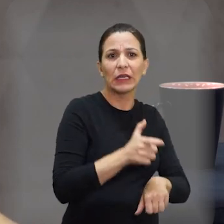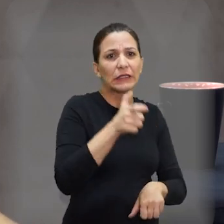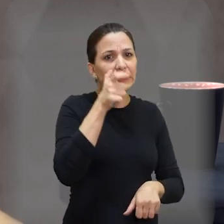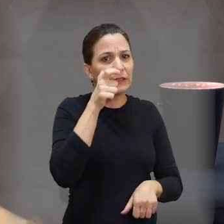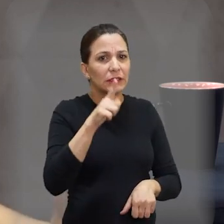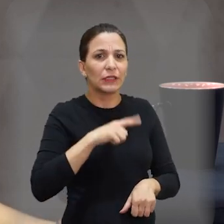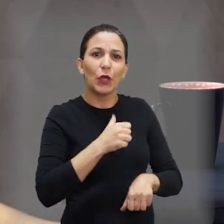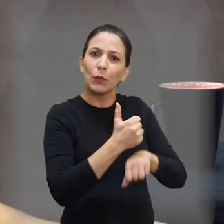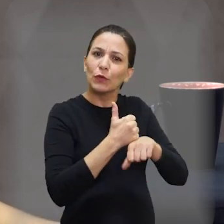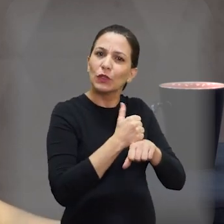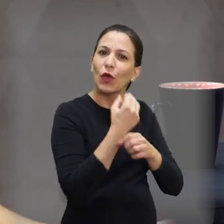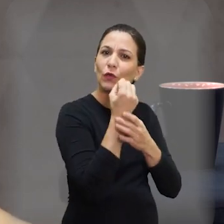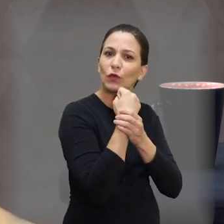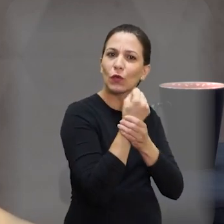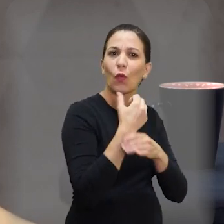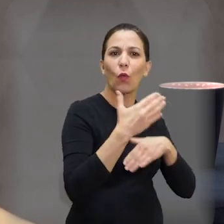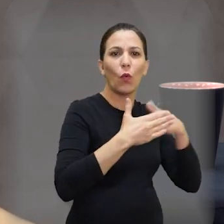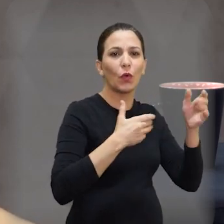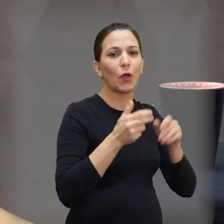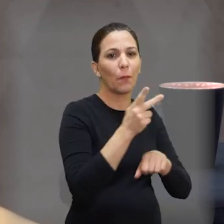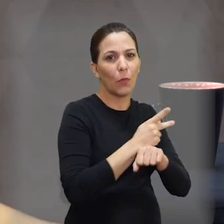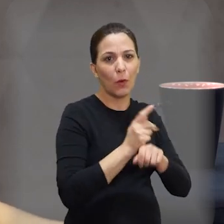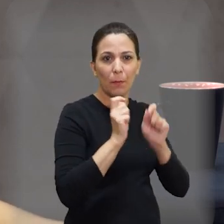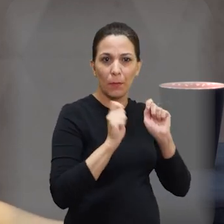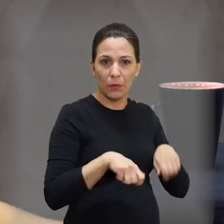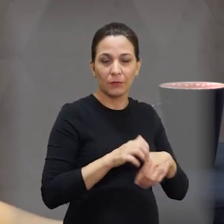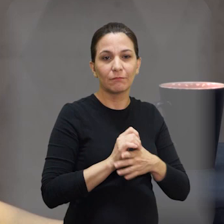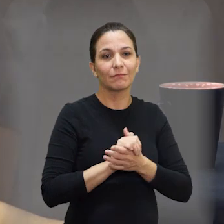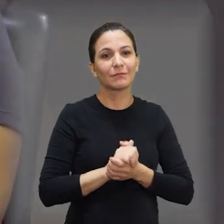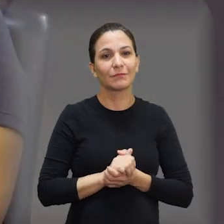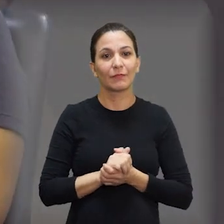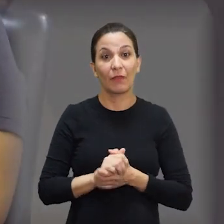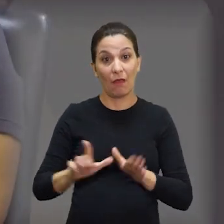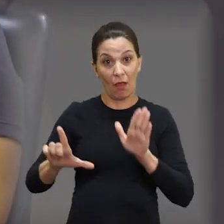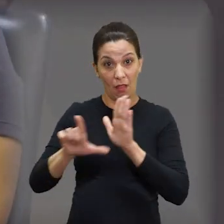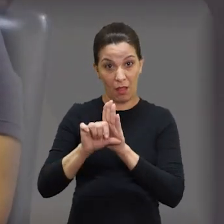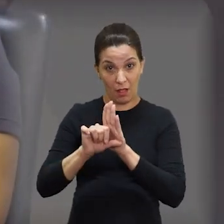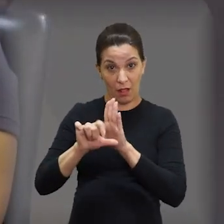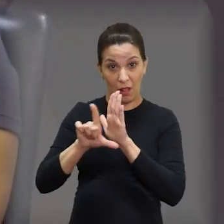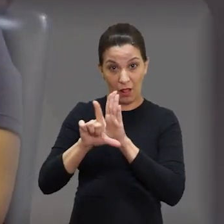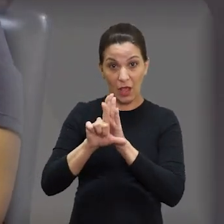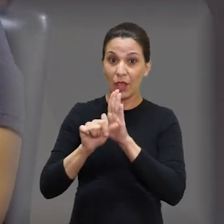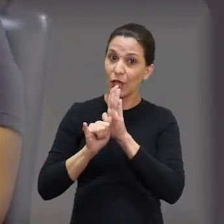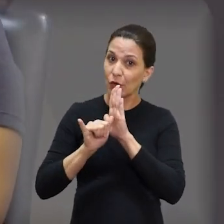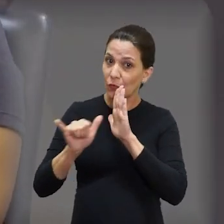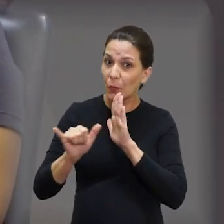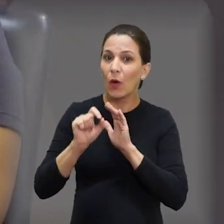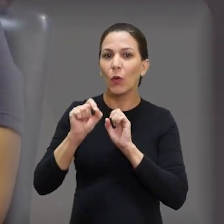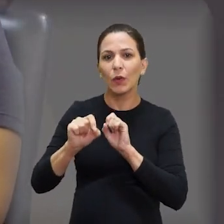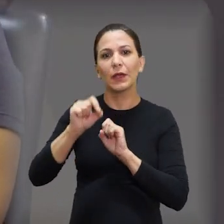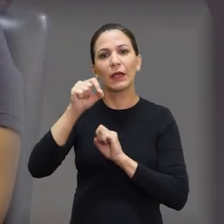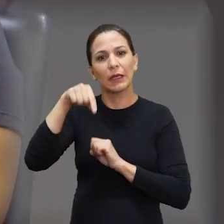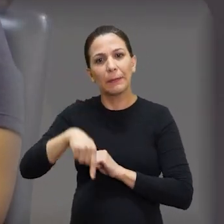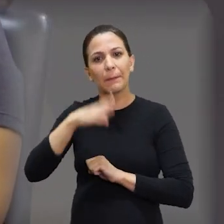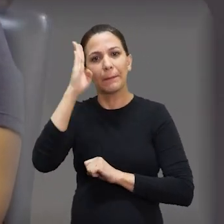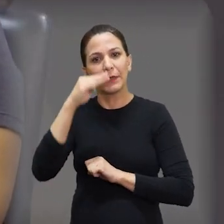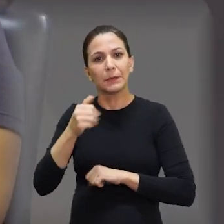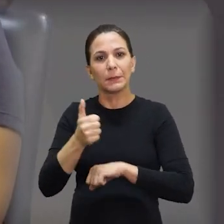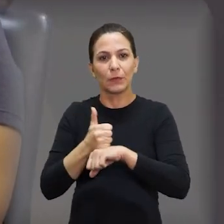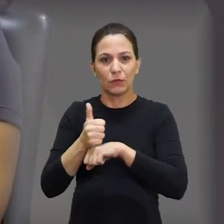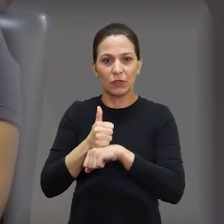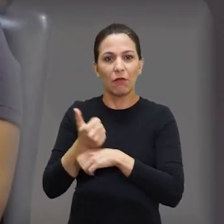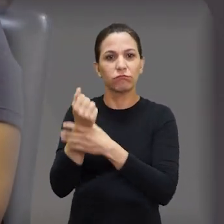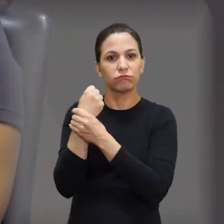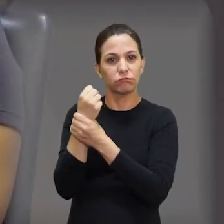em praticar deve procurar quem? Qualquer fisioterapeuta pode dar a aula? Não, né? No Brasil, a